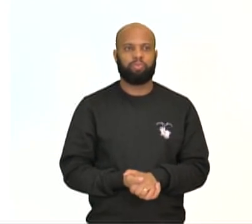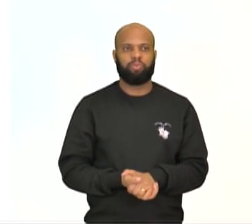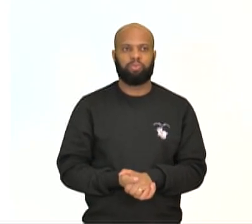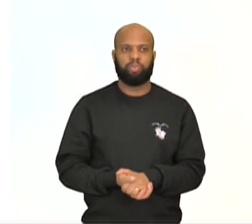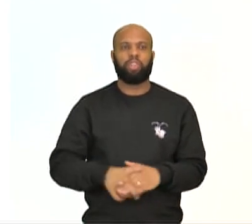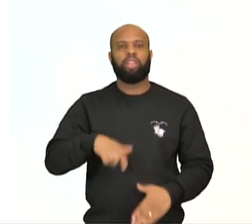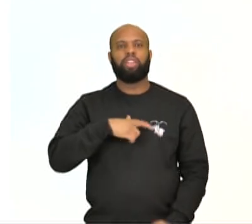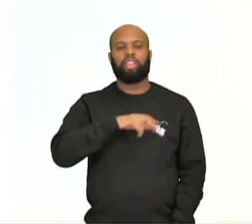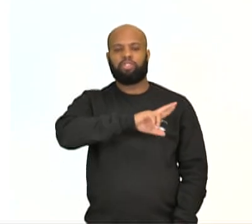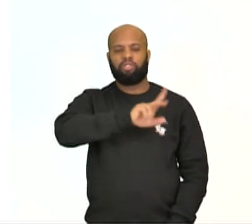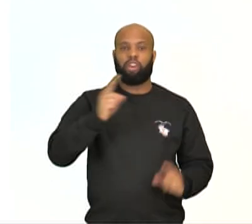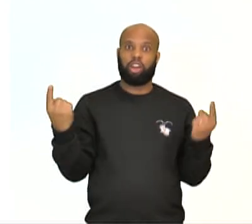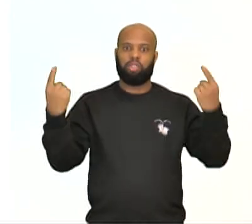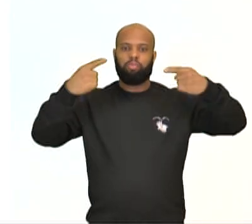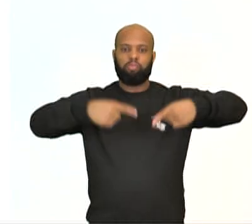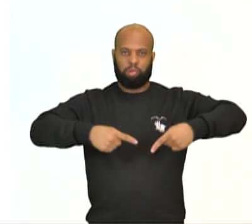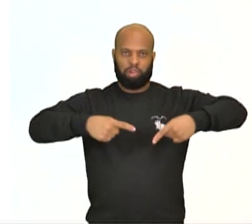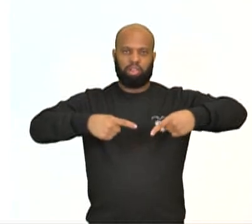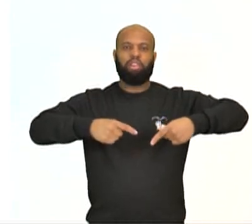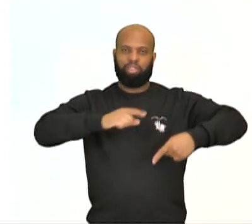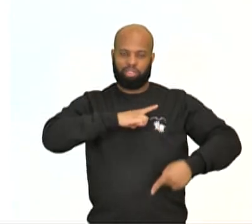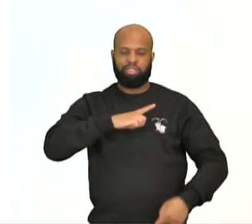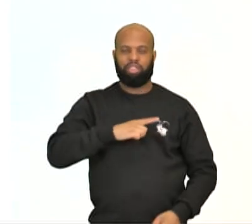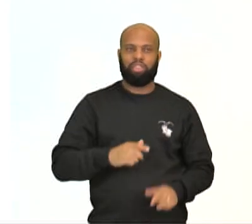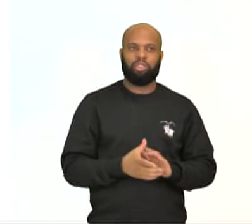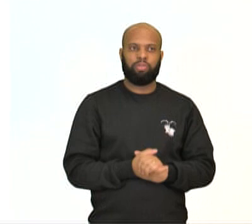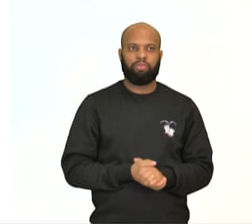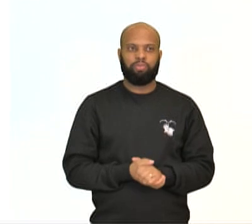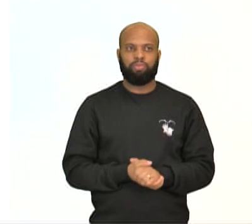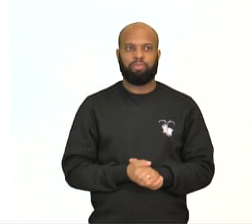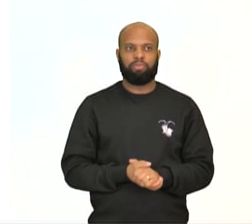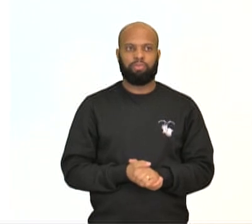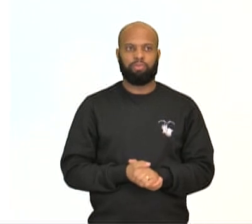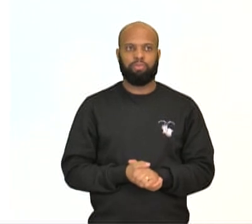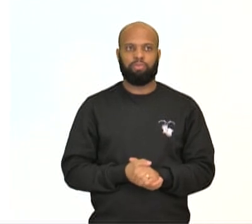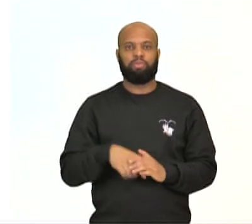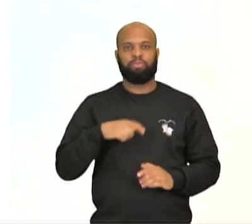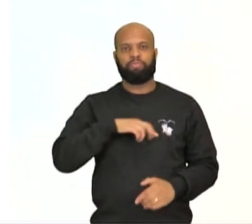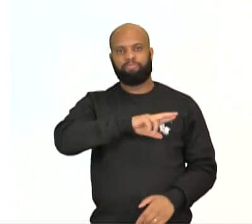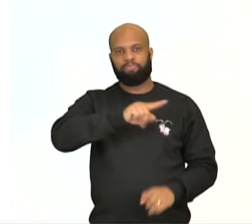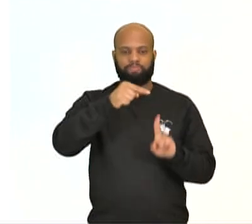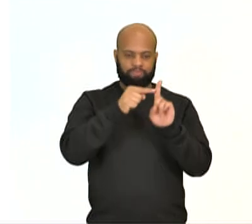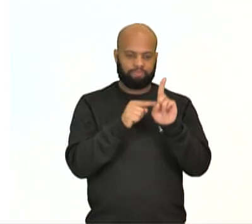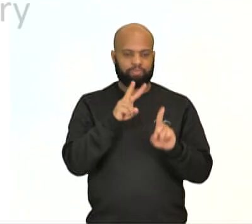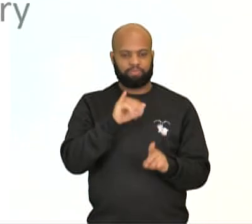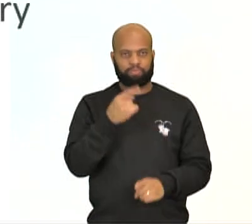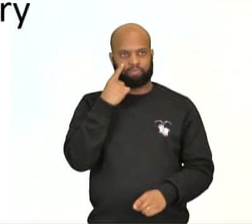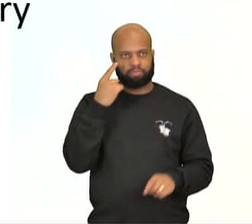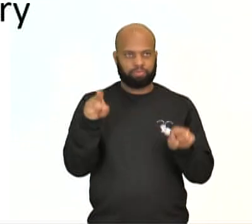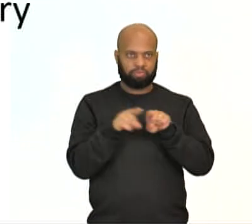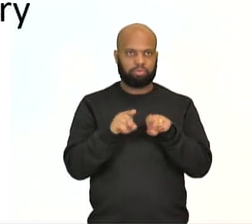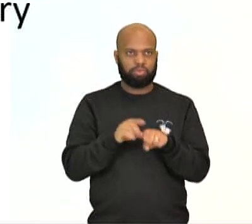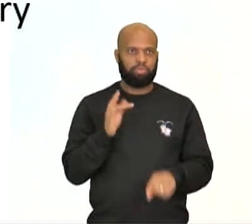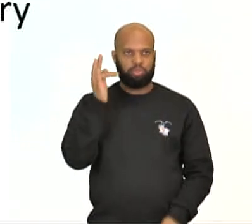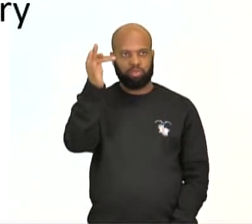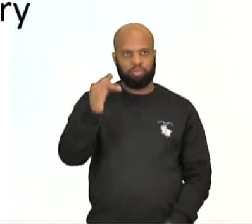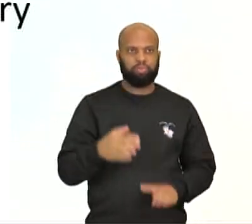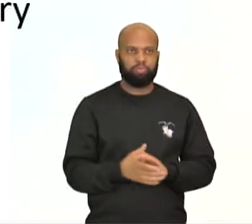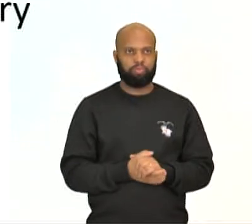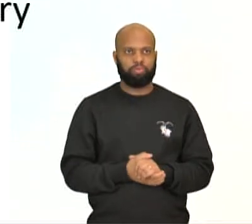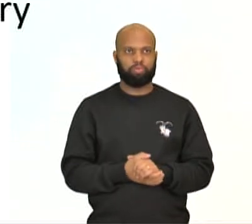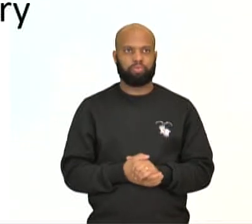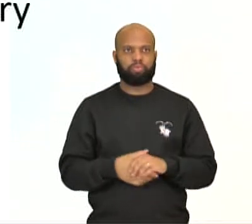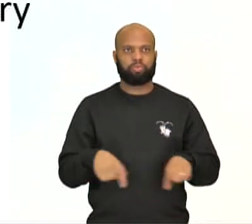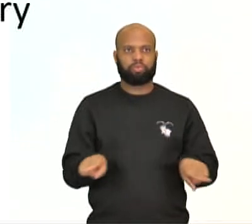Daí tem várias batalhas de freestyle, tem, né, vários tipos aí, a gente vai ver isso mais pra frente.